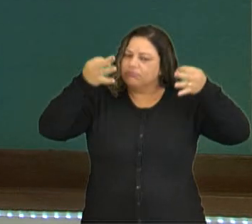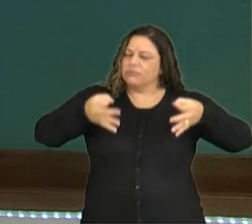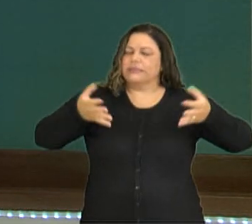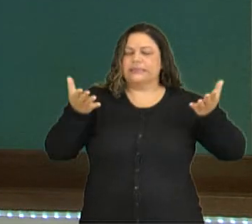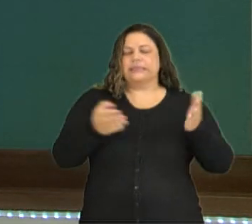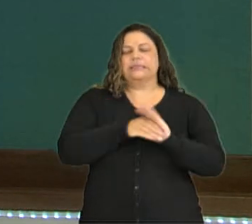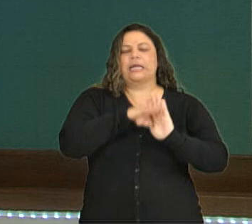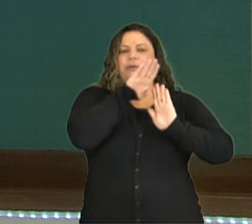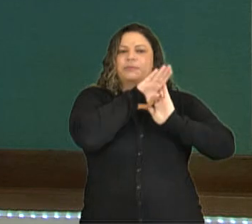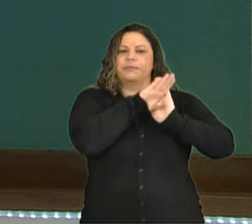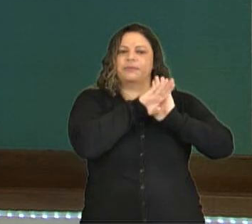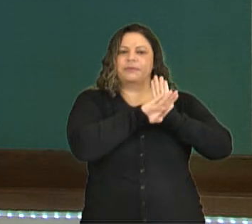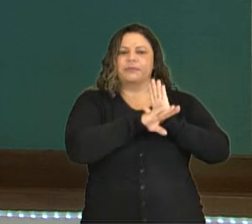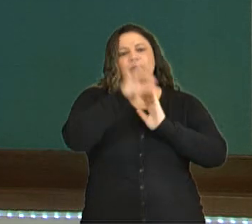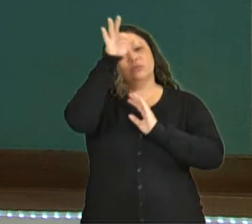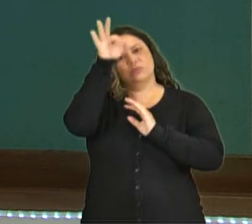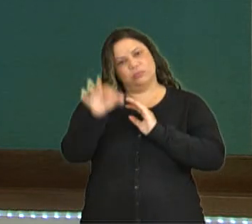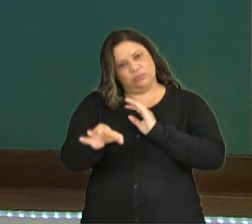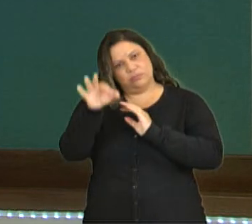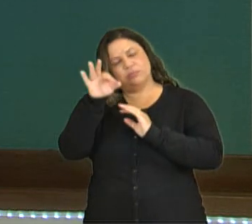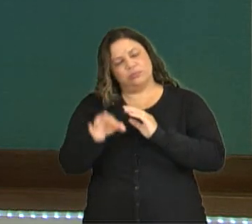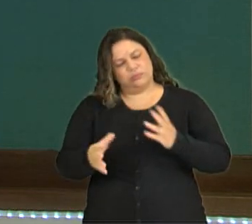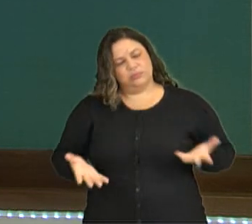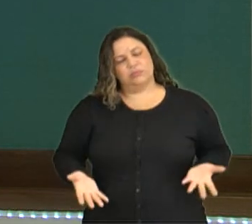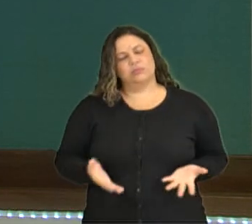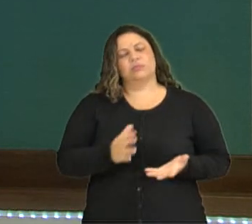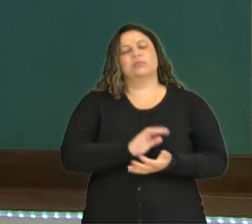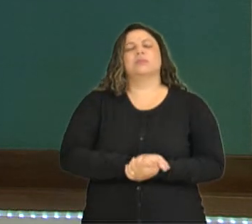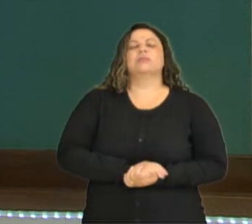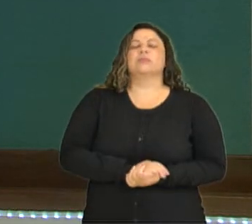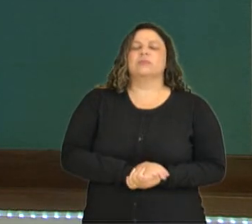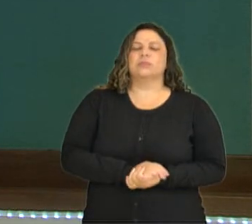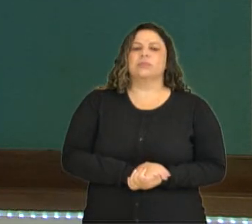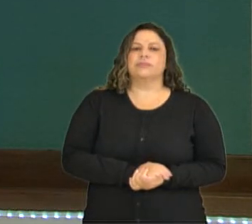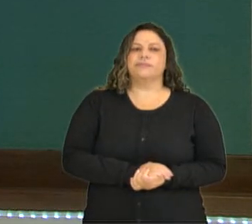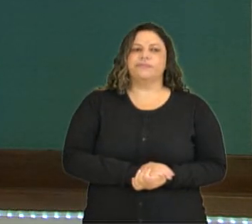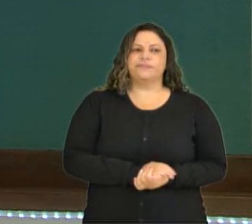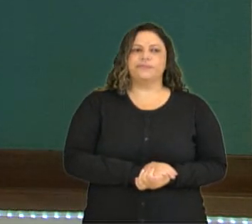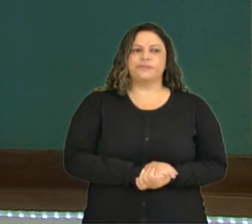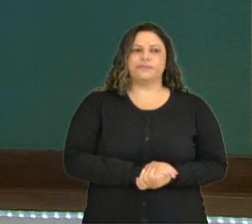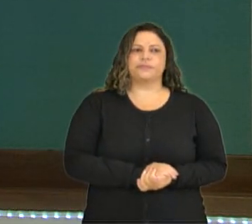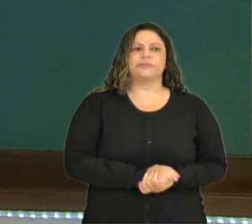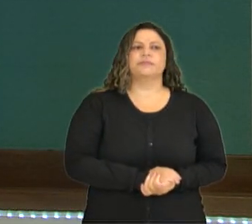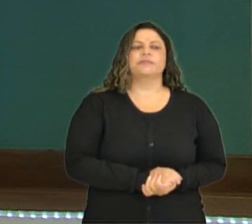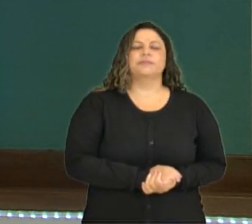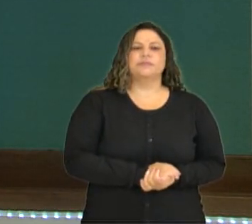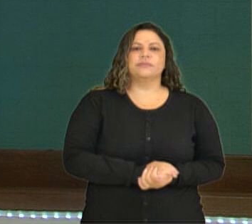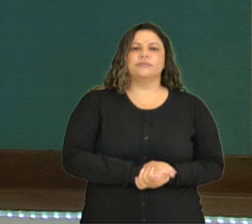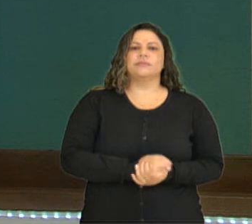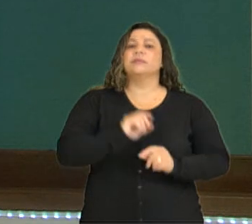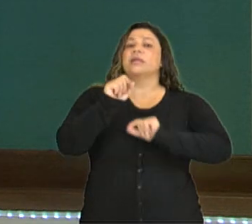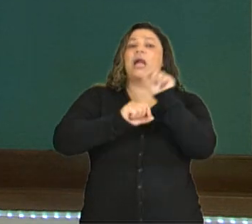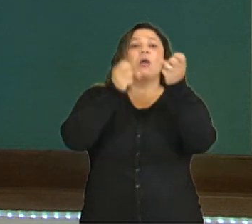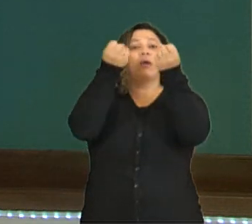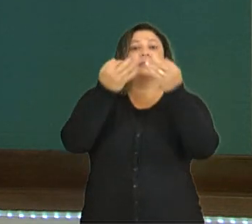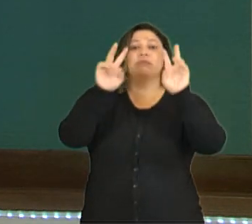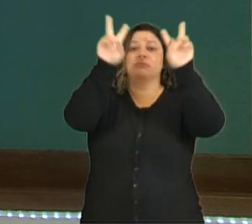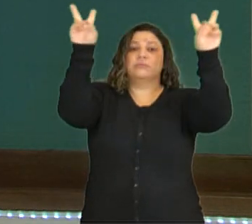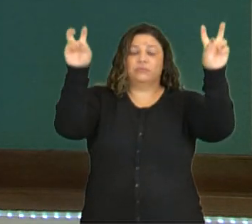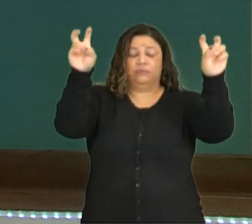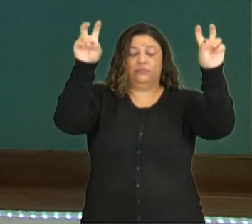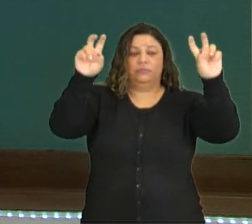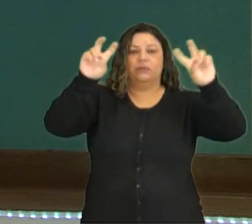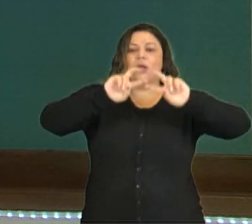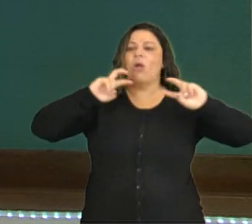instrumento berimbau e jamais utilizar os conhecimentos para agressões físicas, tá? Vamos falar um pouquinho sobre a roda